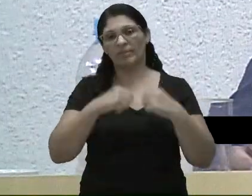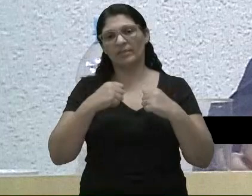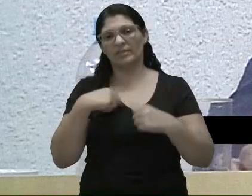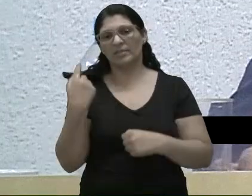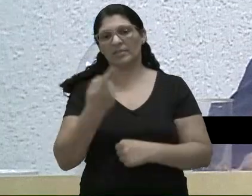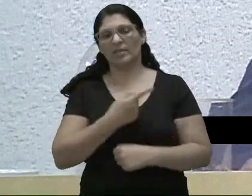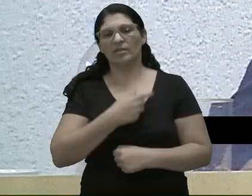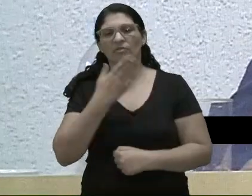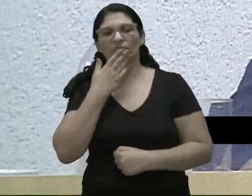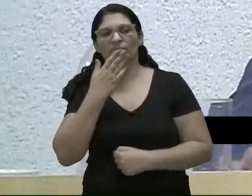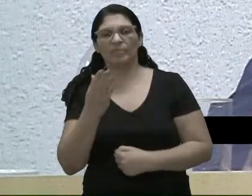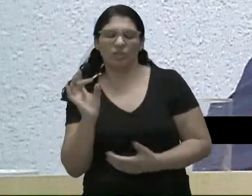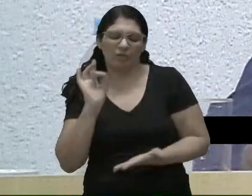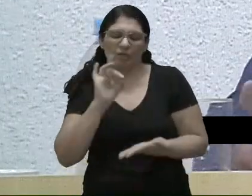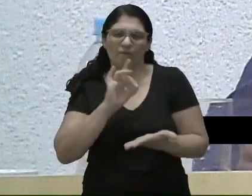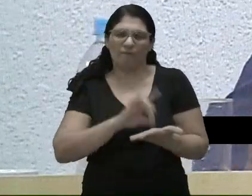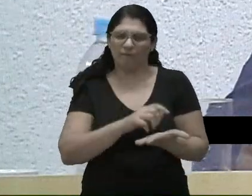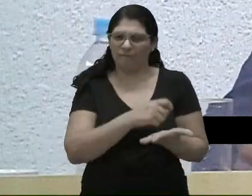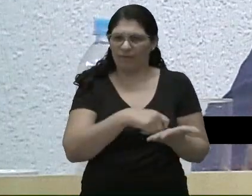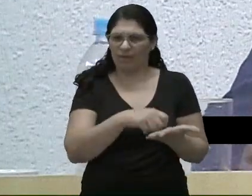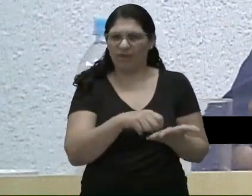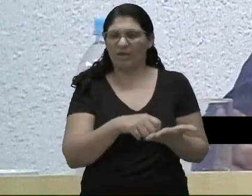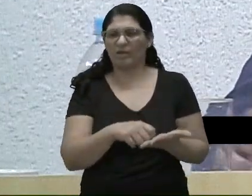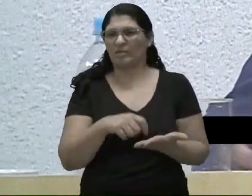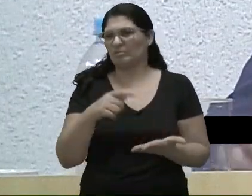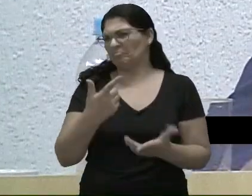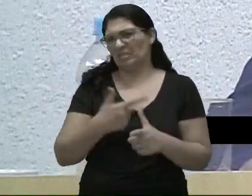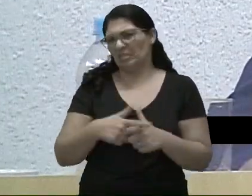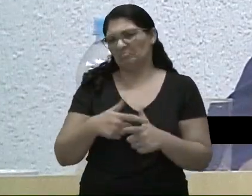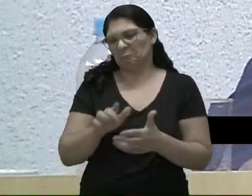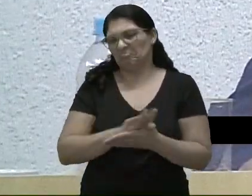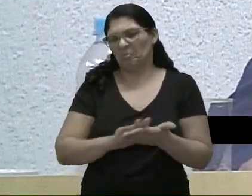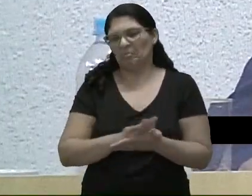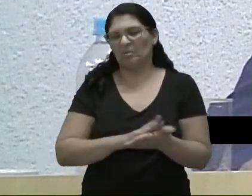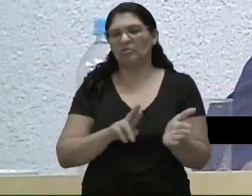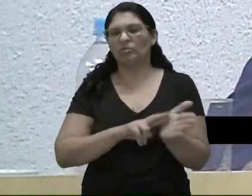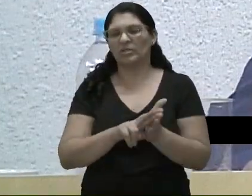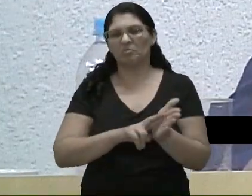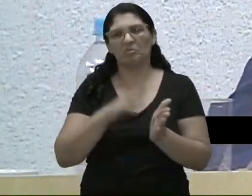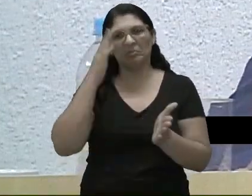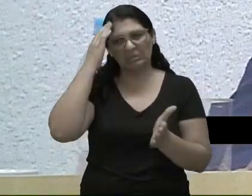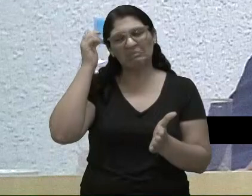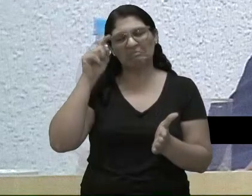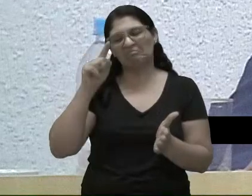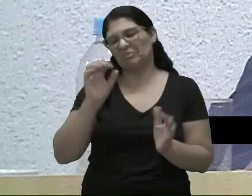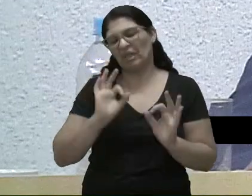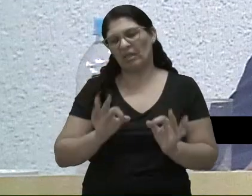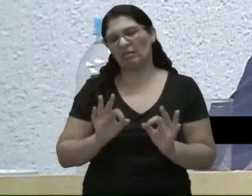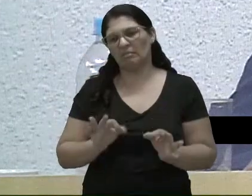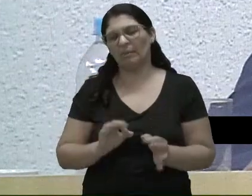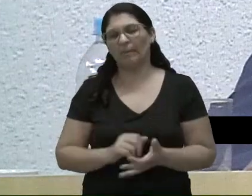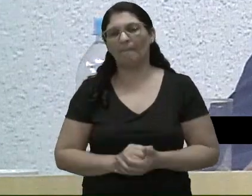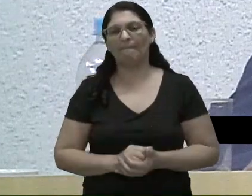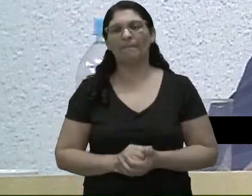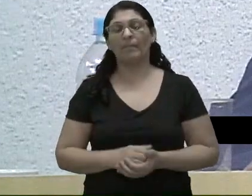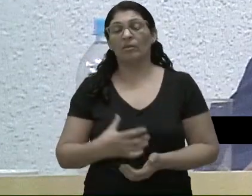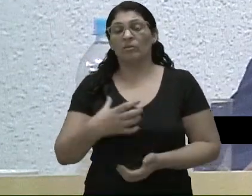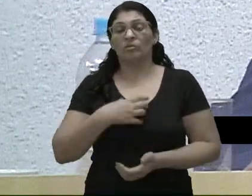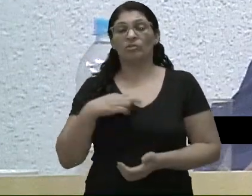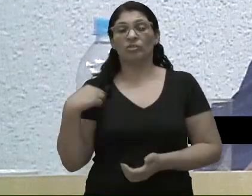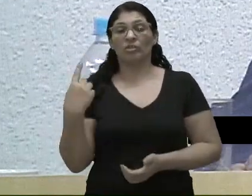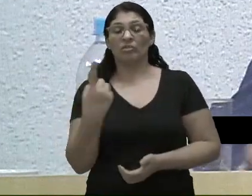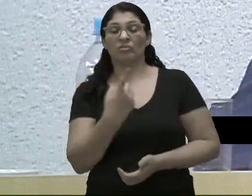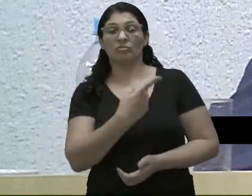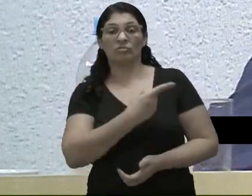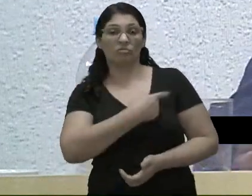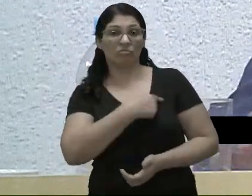via ofício, tá bom? Eu sei que vocês não terão problema algum de responder, de encaminhar. E é uma forma de a gente esclarecer,